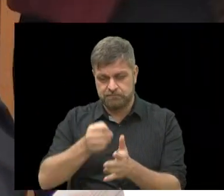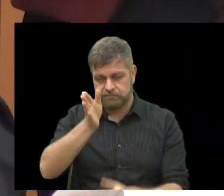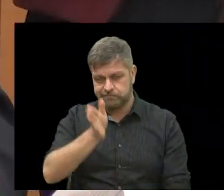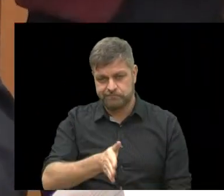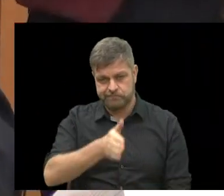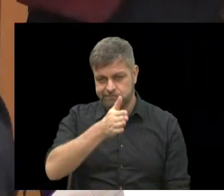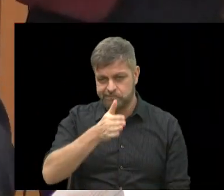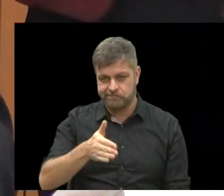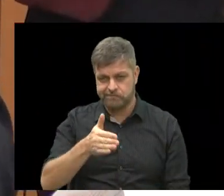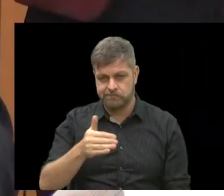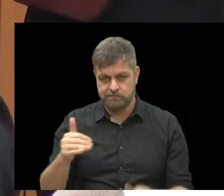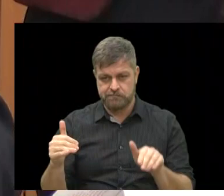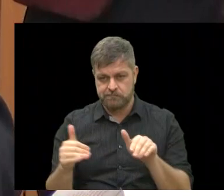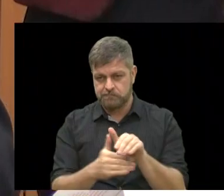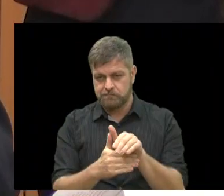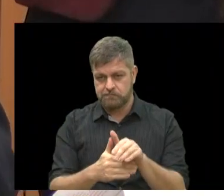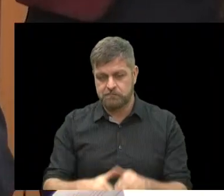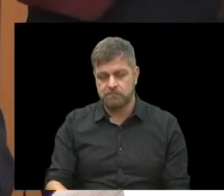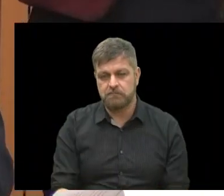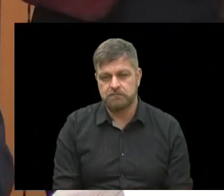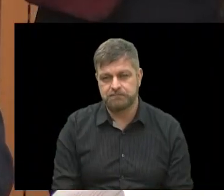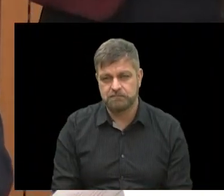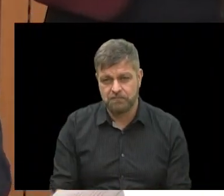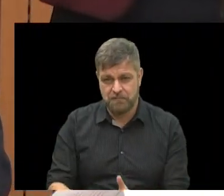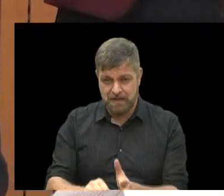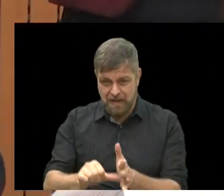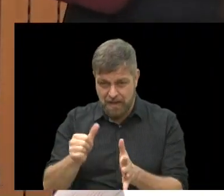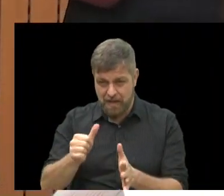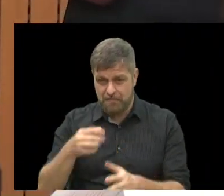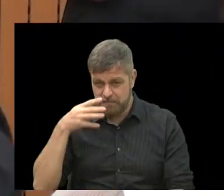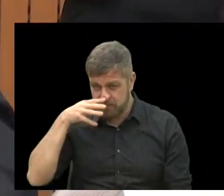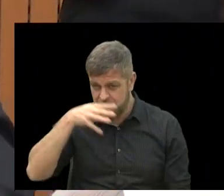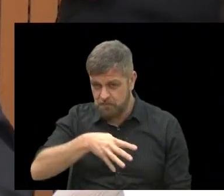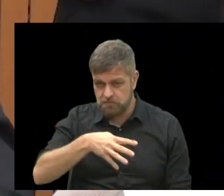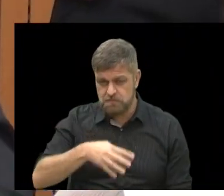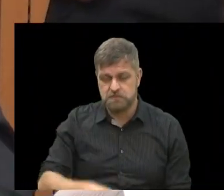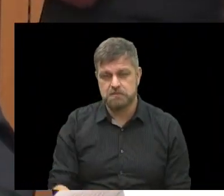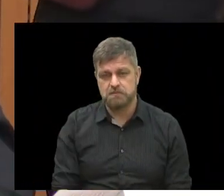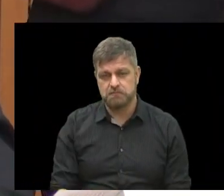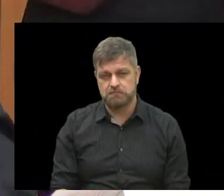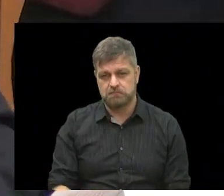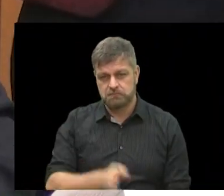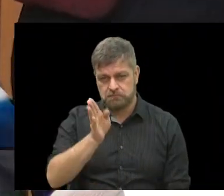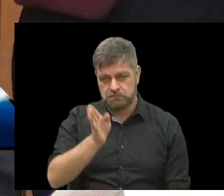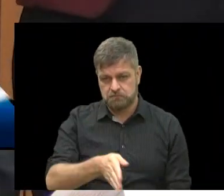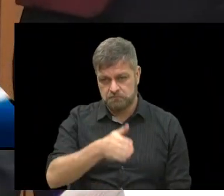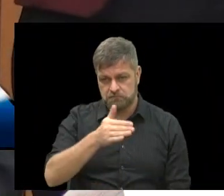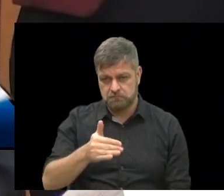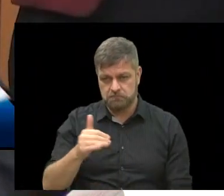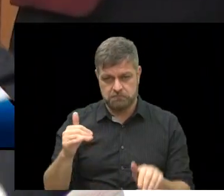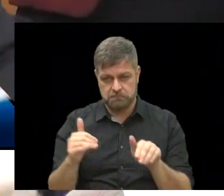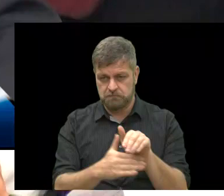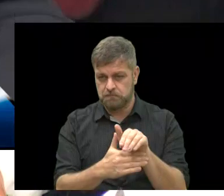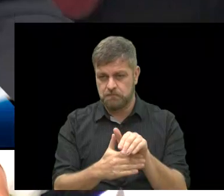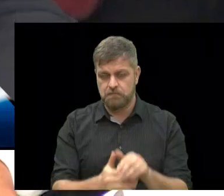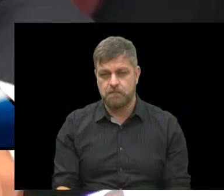improcede quanto à primeira infração política administrativa articulada na denúncia.